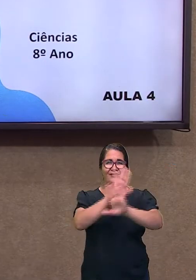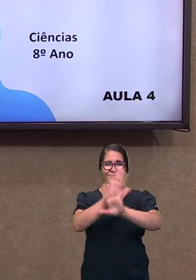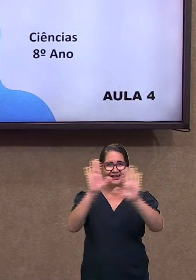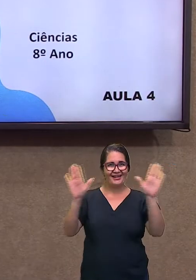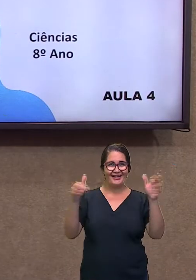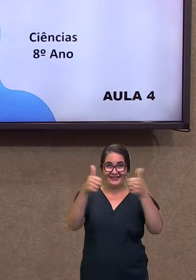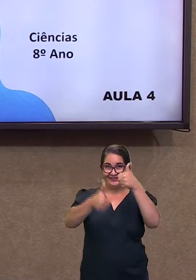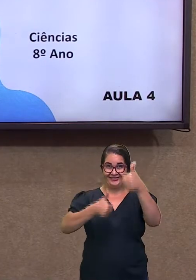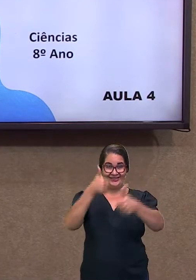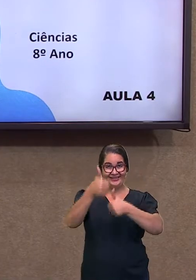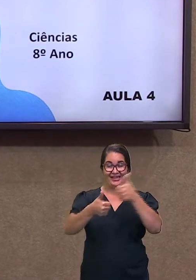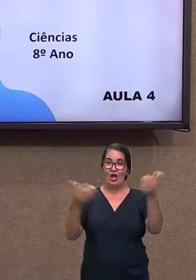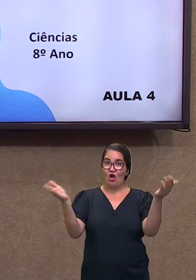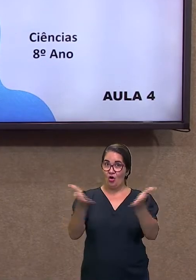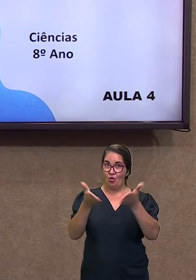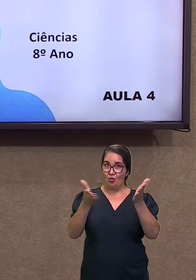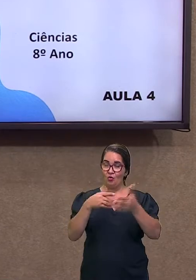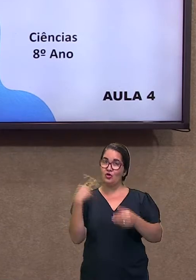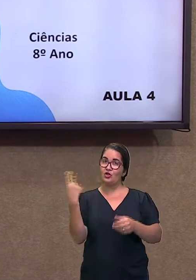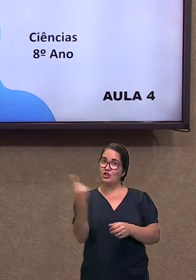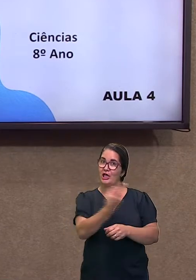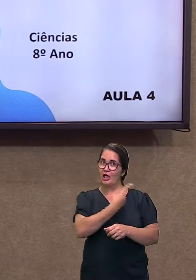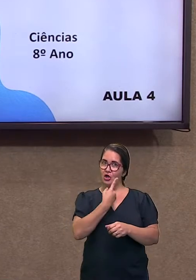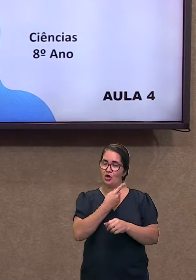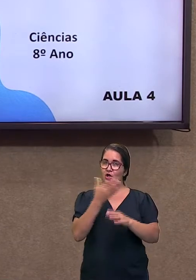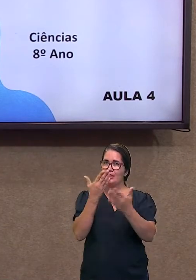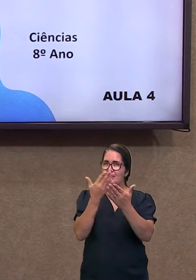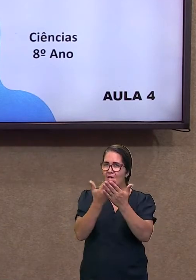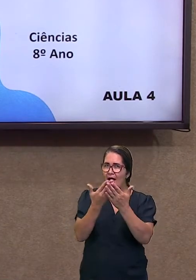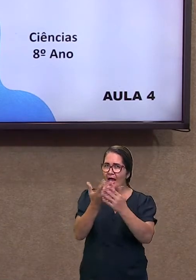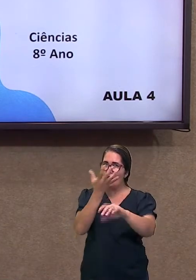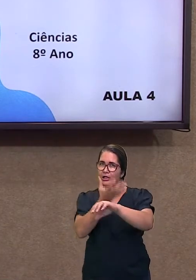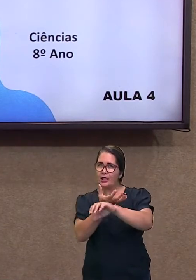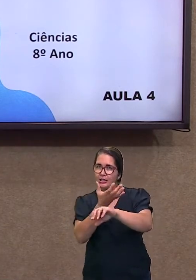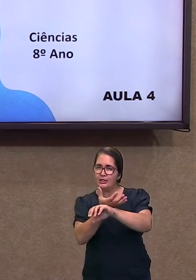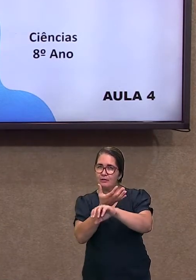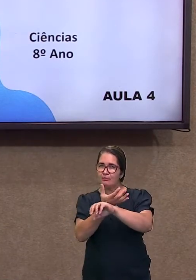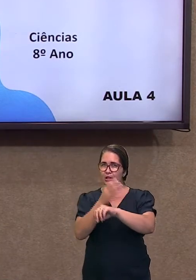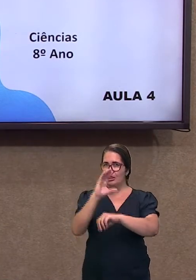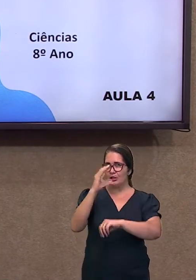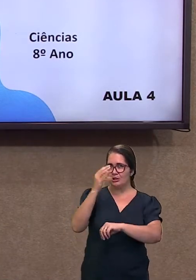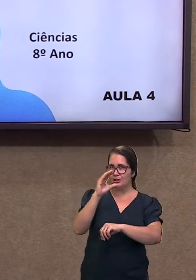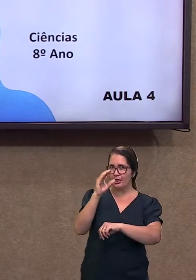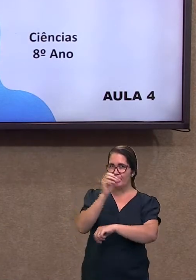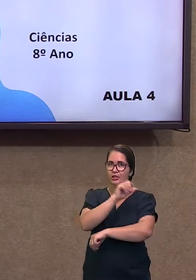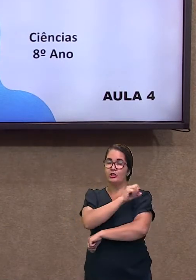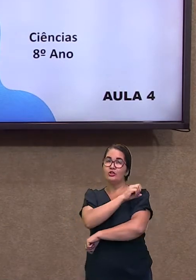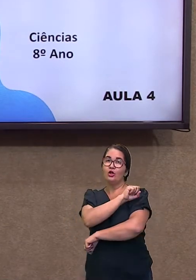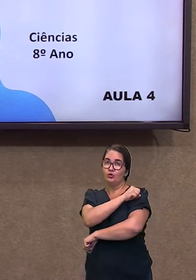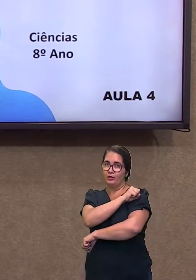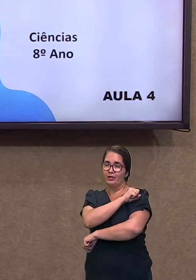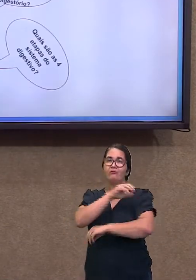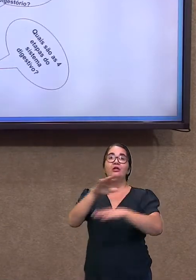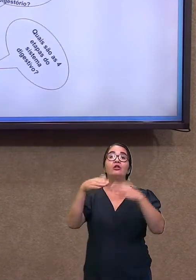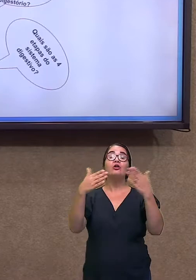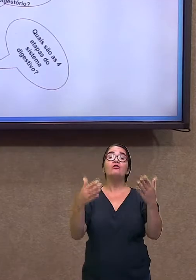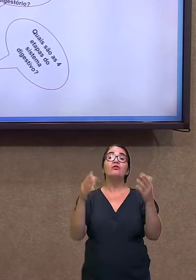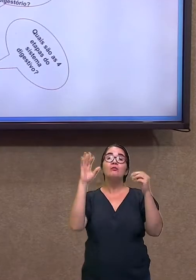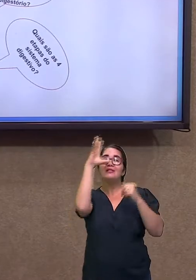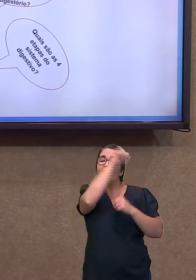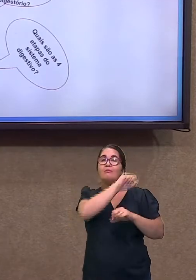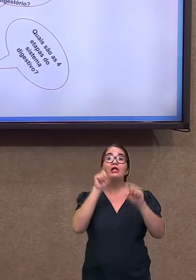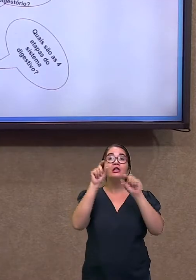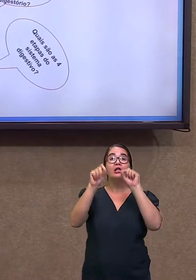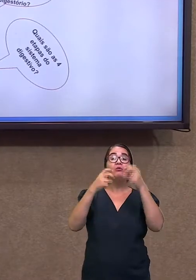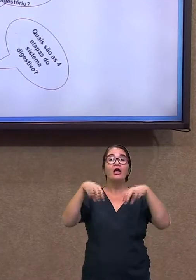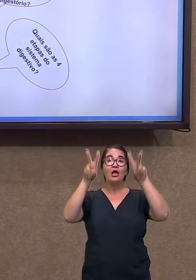Olá! Hoje, na nossa aula de ciências do 8º ano, nós vamos falar do sistema digestório.